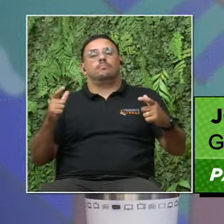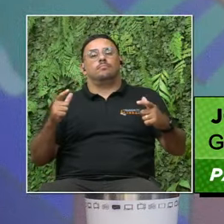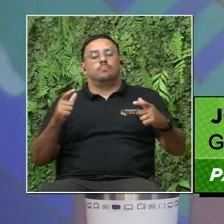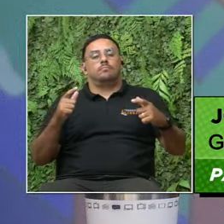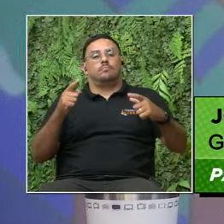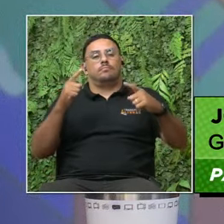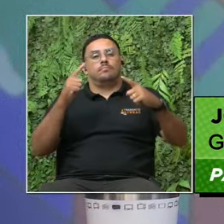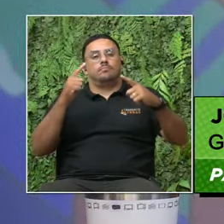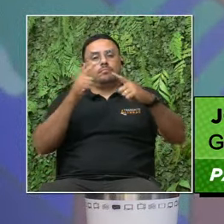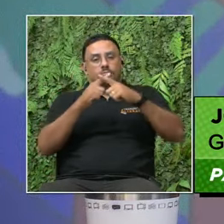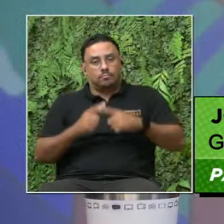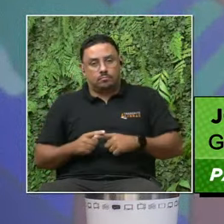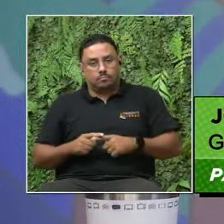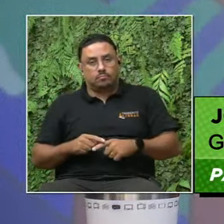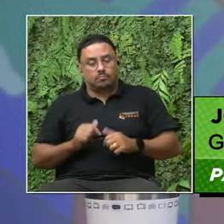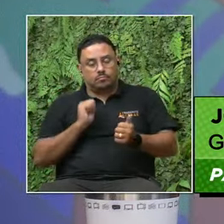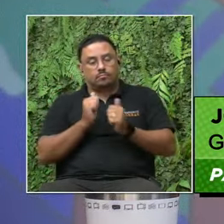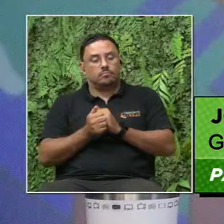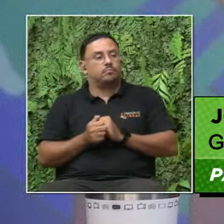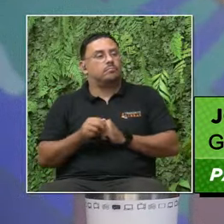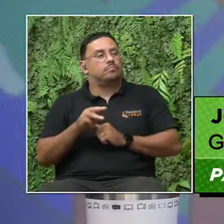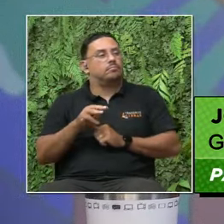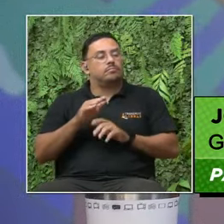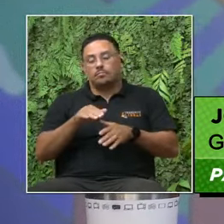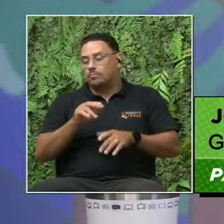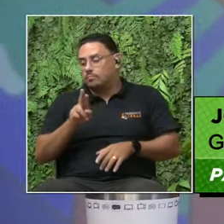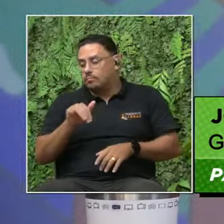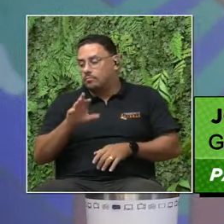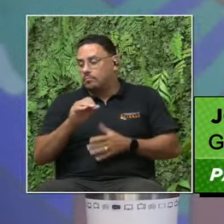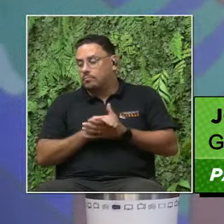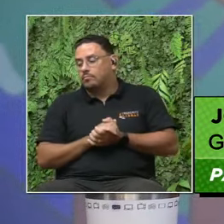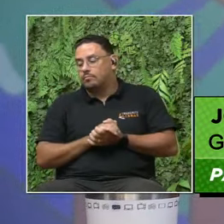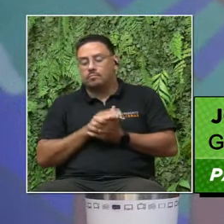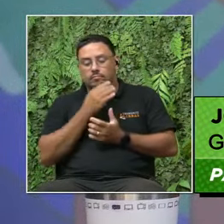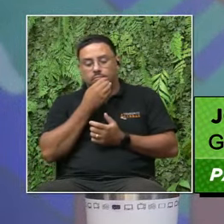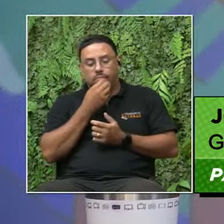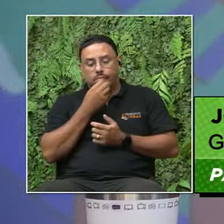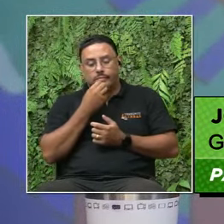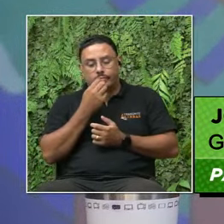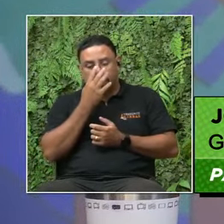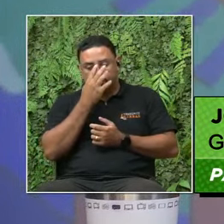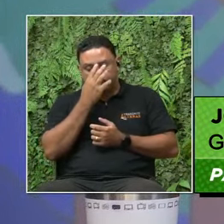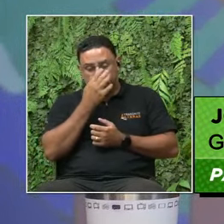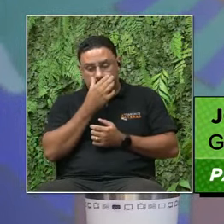jogo o milito chegou por aí ainda